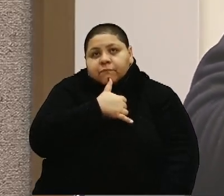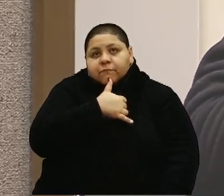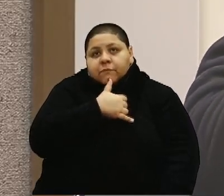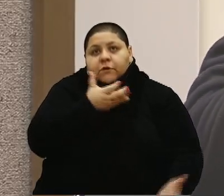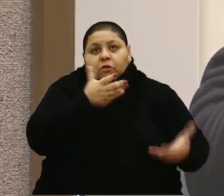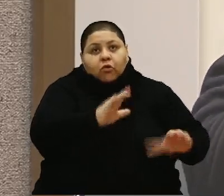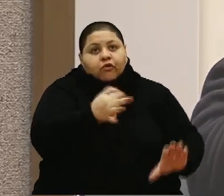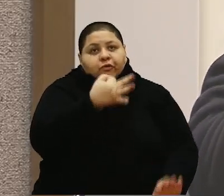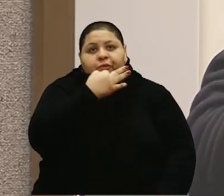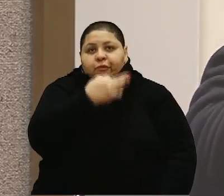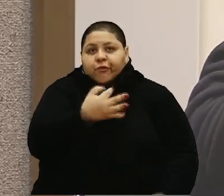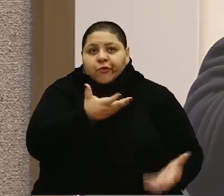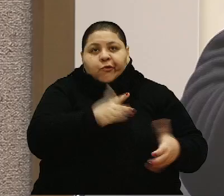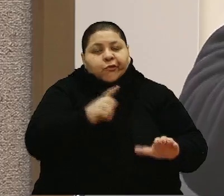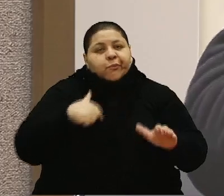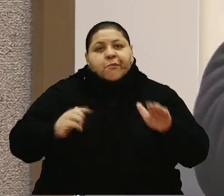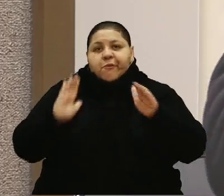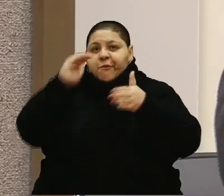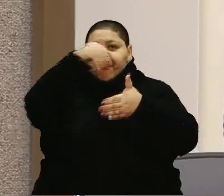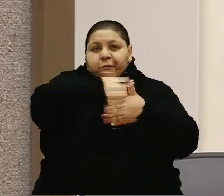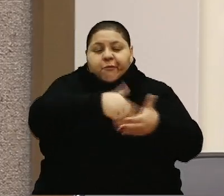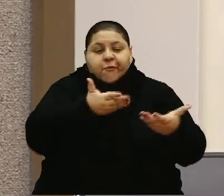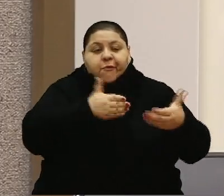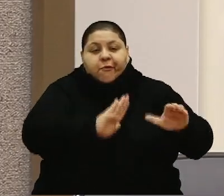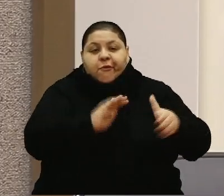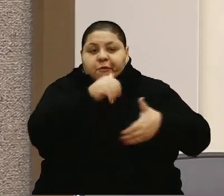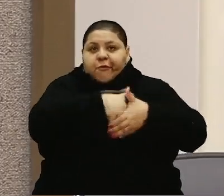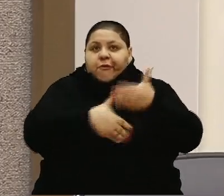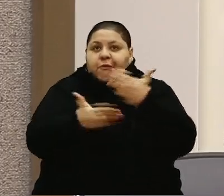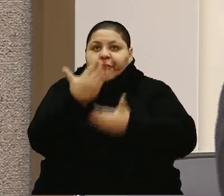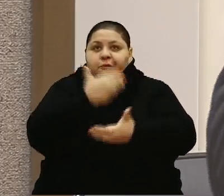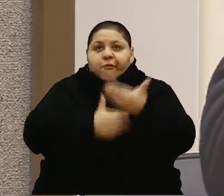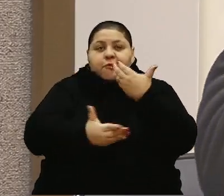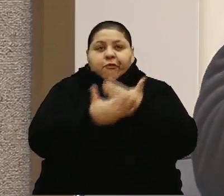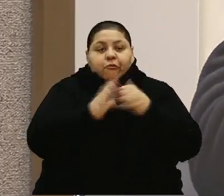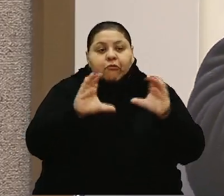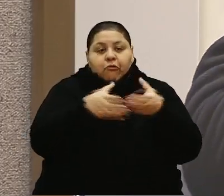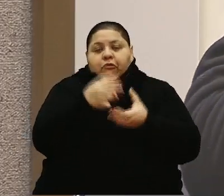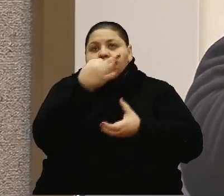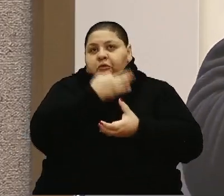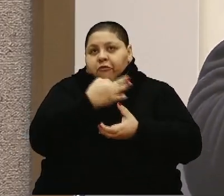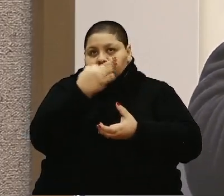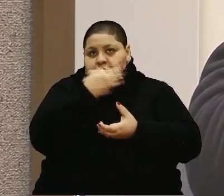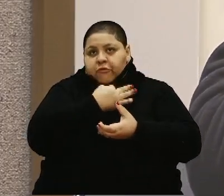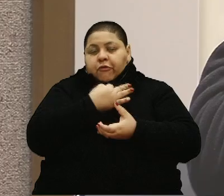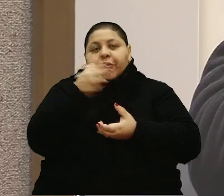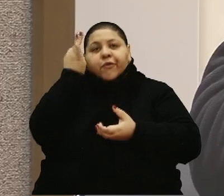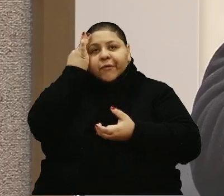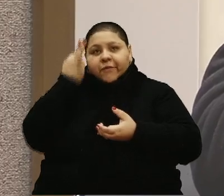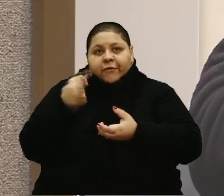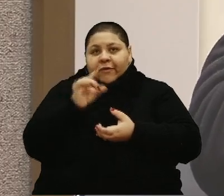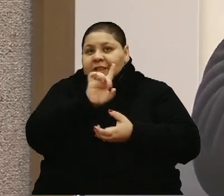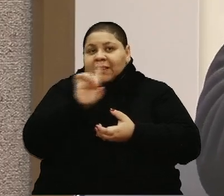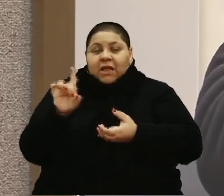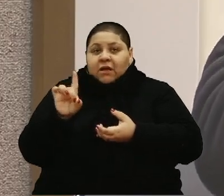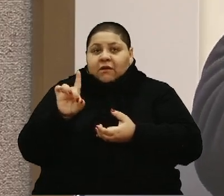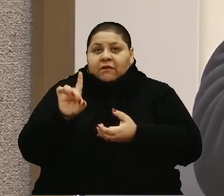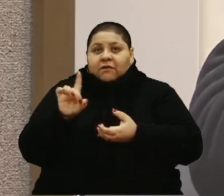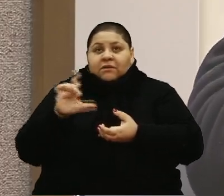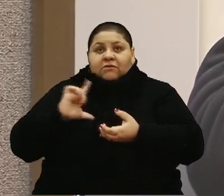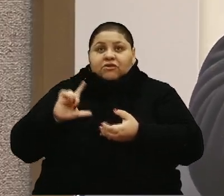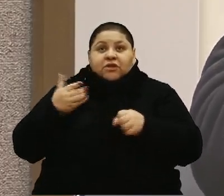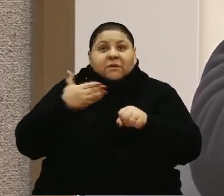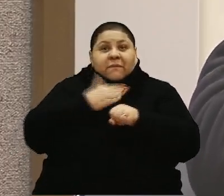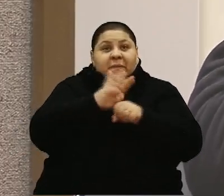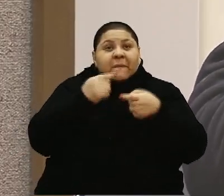contra a minha opinião, contra meu voto, contra o voto de toda a delegação de Caxias, que entendeu não só que não devia participar,